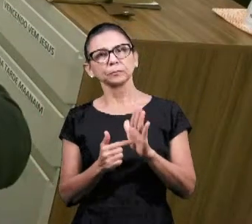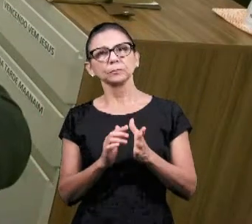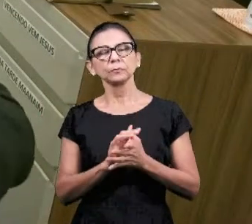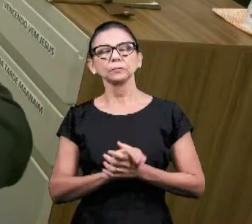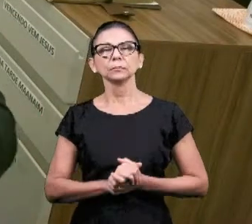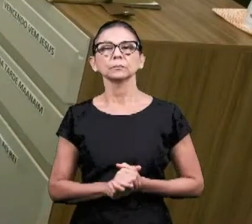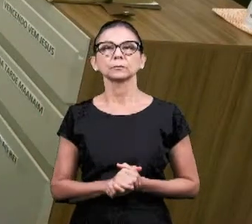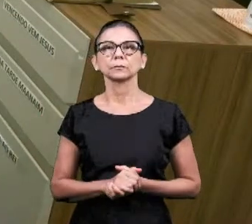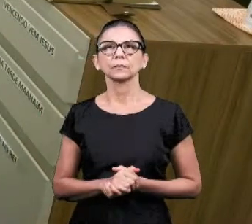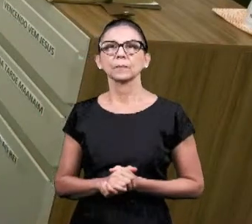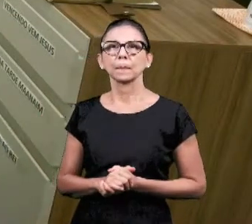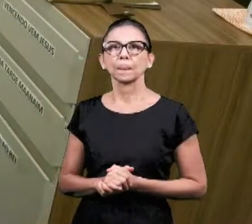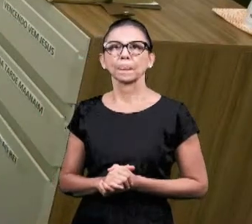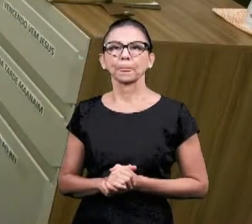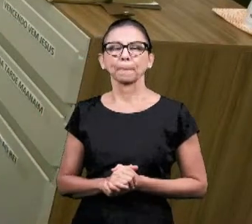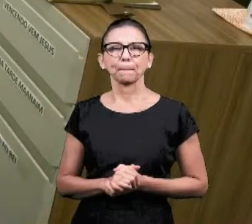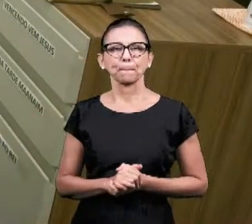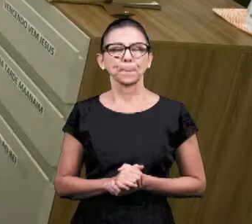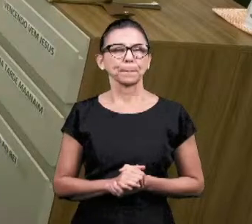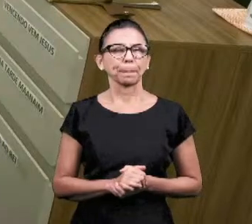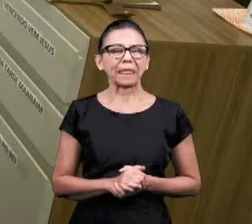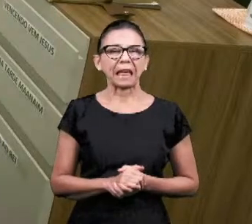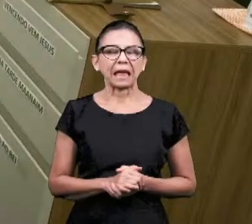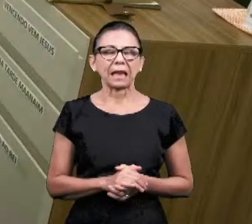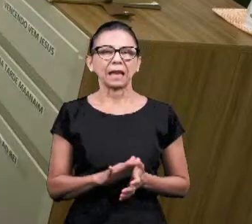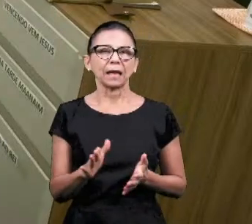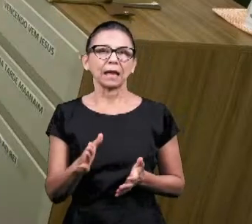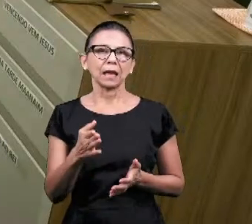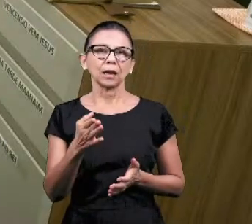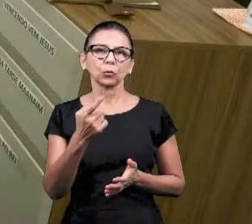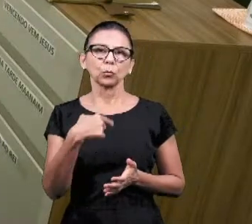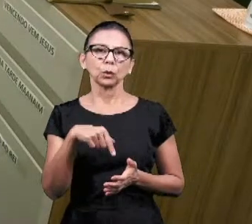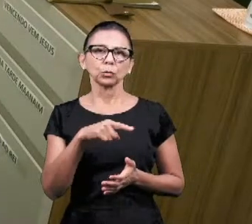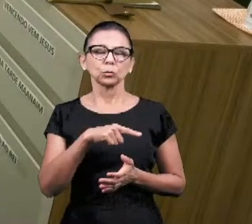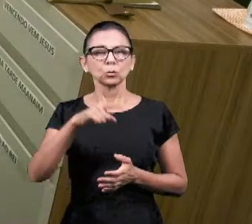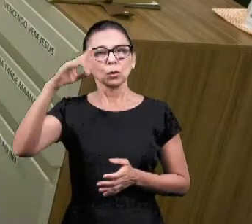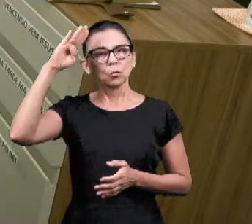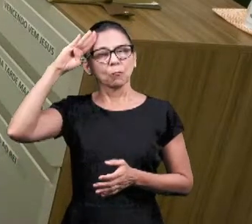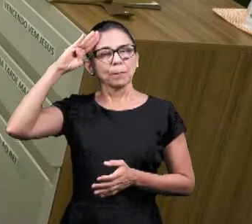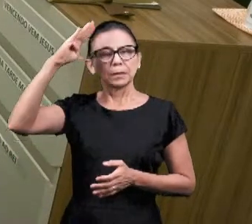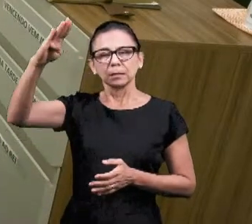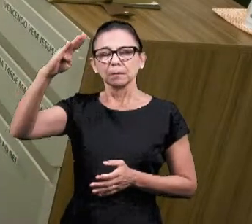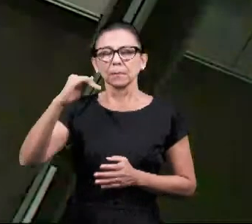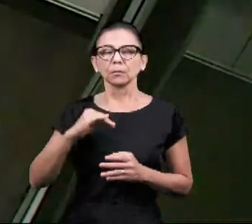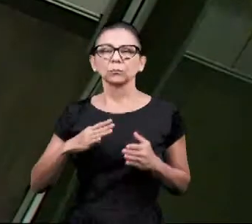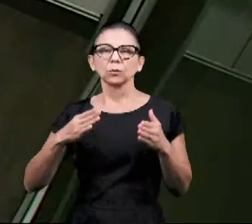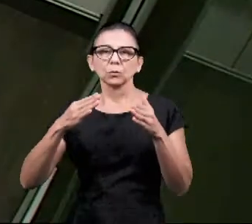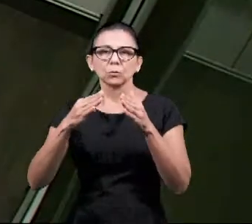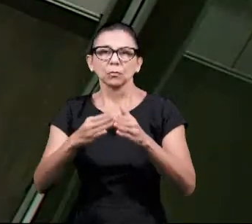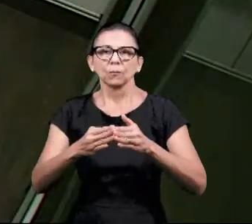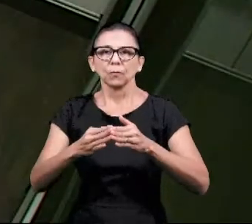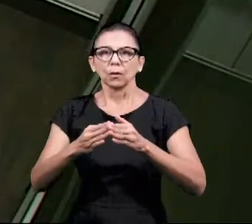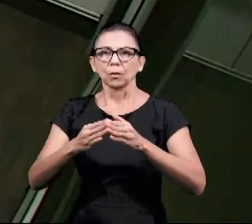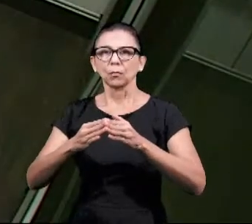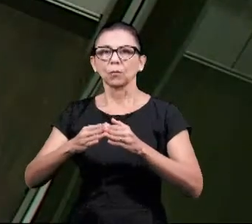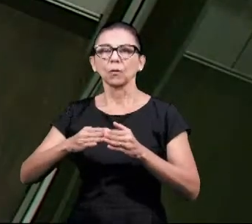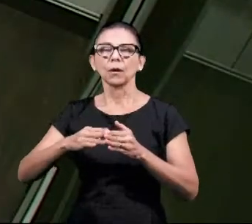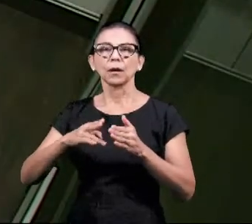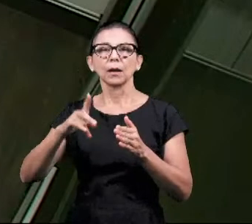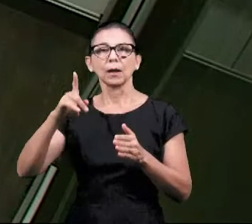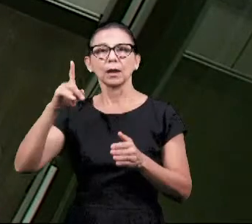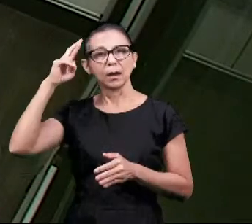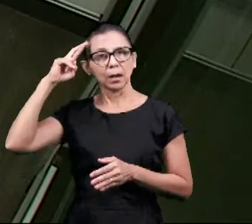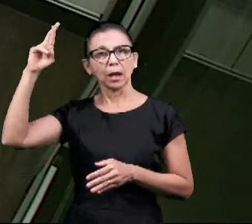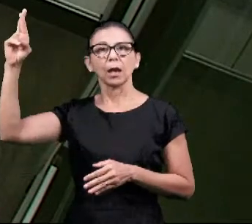é como o Senhor disse, não deixei minha mãe. Não deixei minha mãe, deixei meu pai. Mas nada que eles falaram do Senhor tirou aquela bênção que o Senhor recebeu naquele